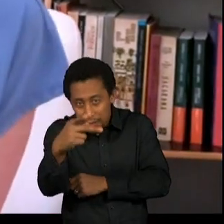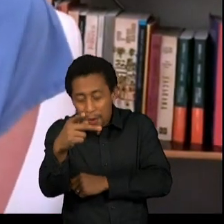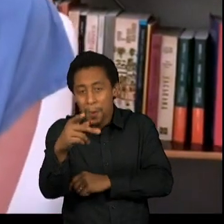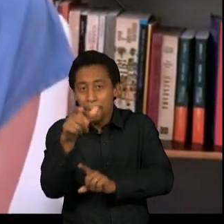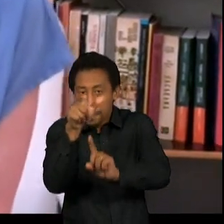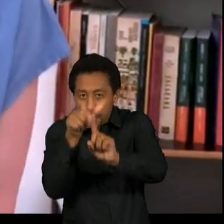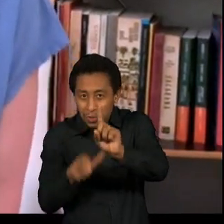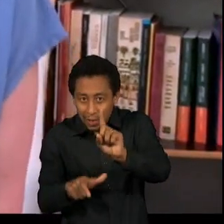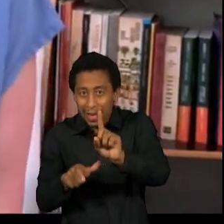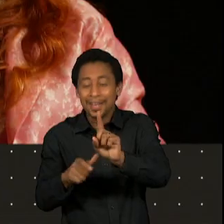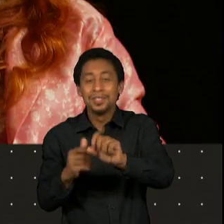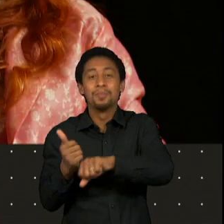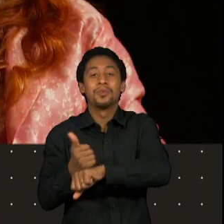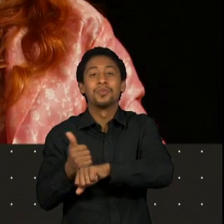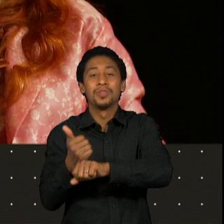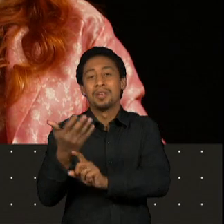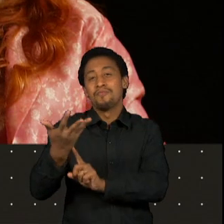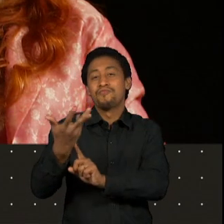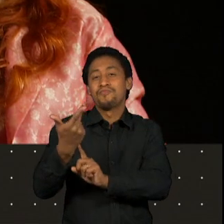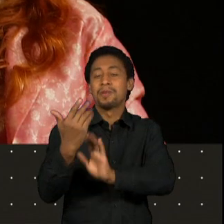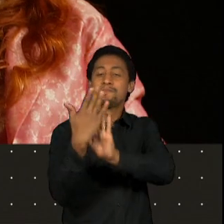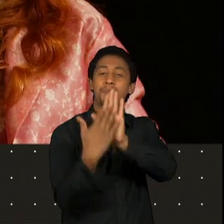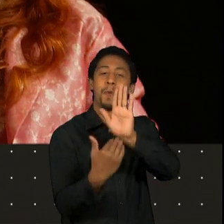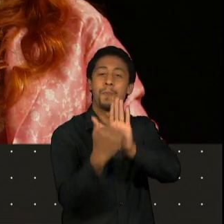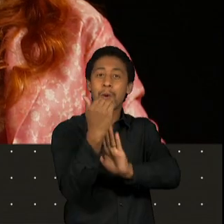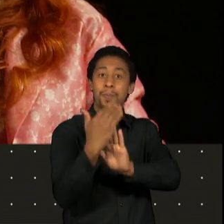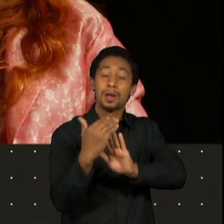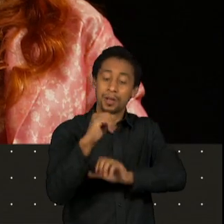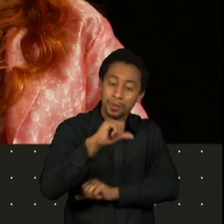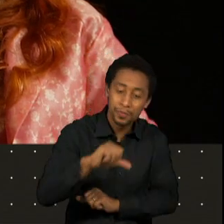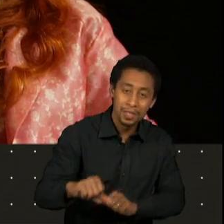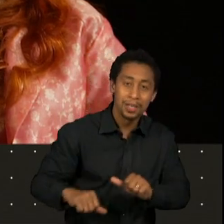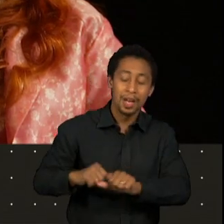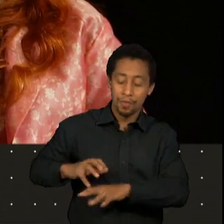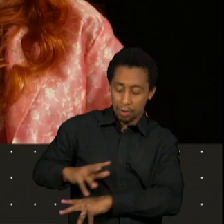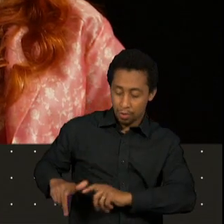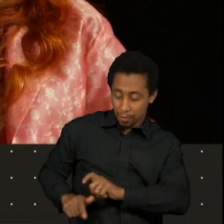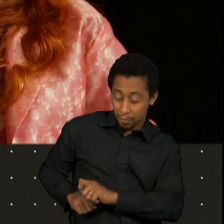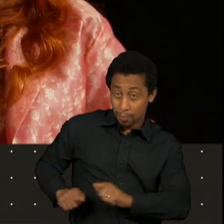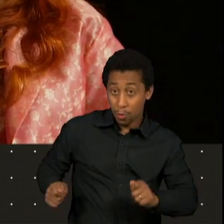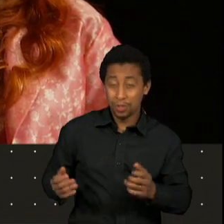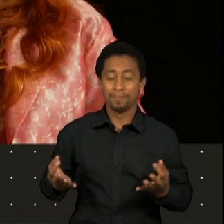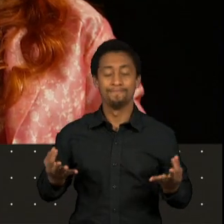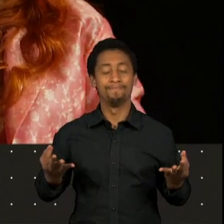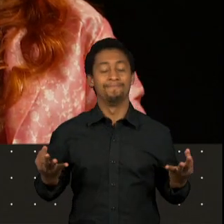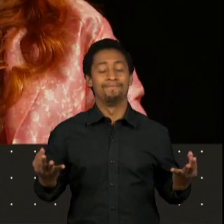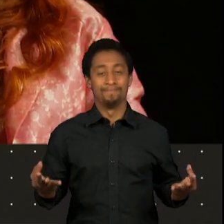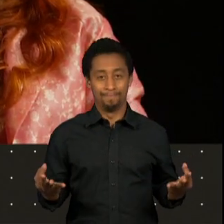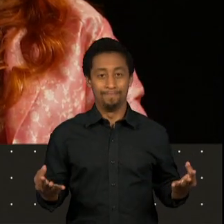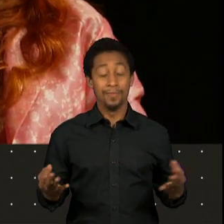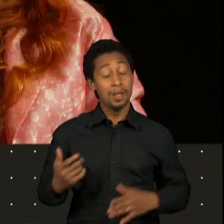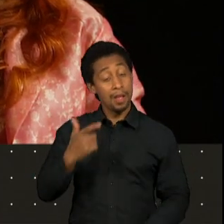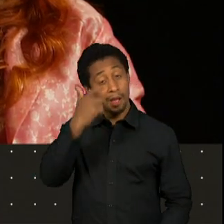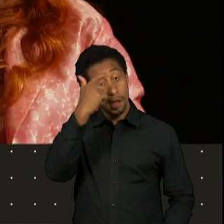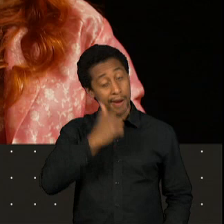se transformava numa mestra, numa monja budista. E eu fazia uma